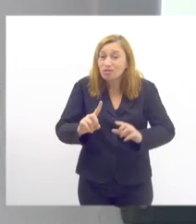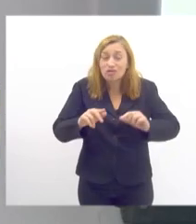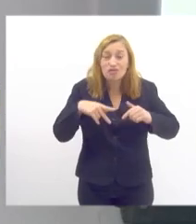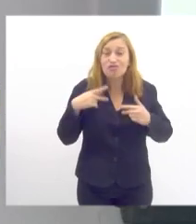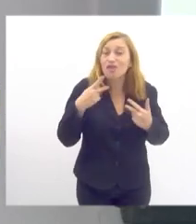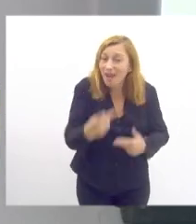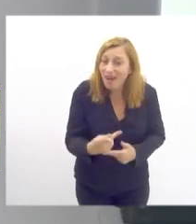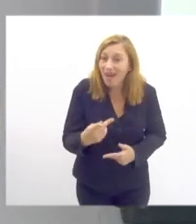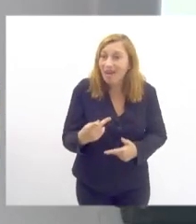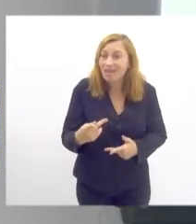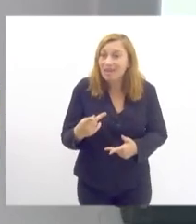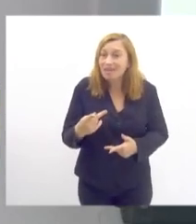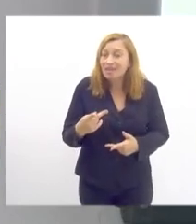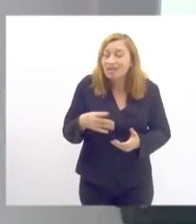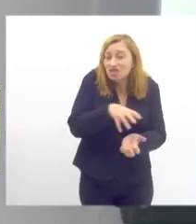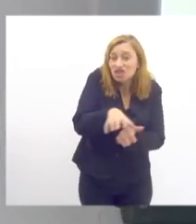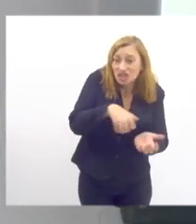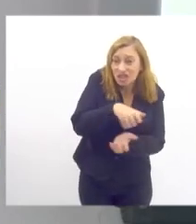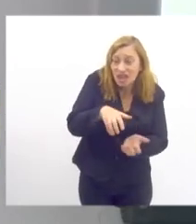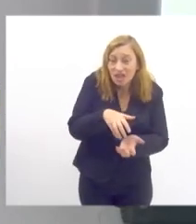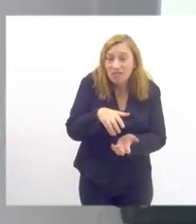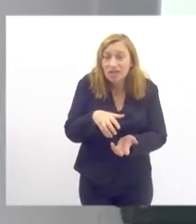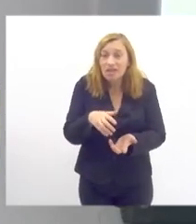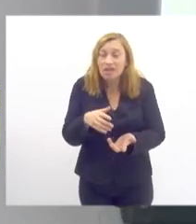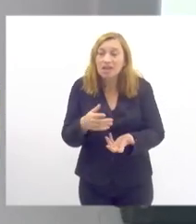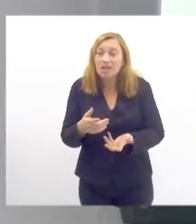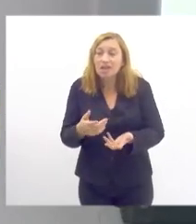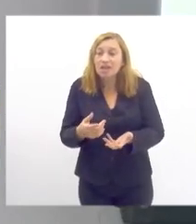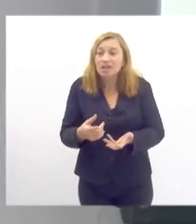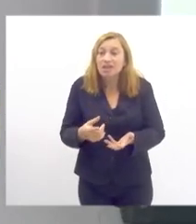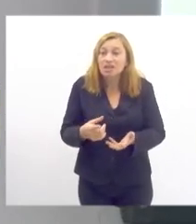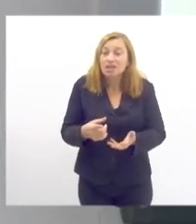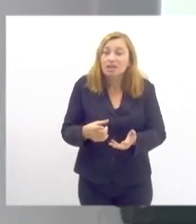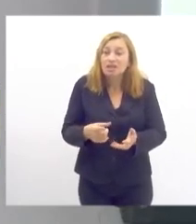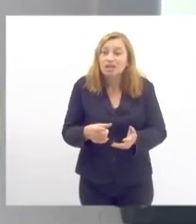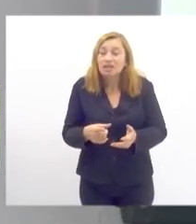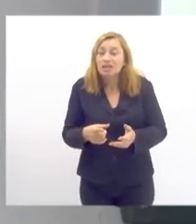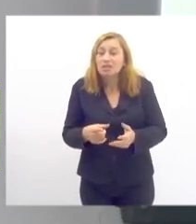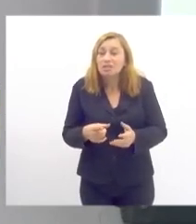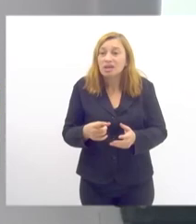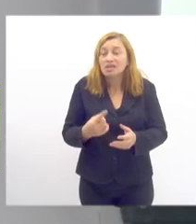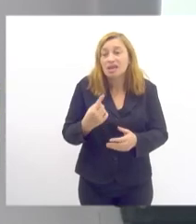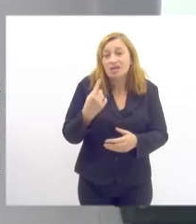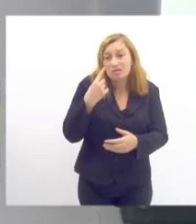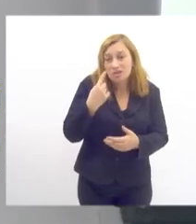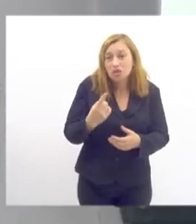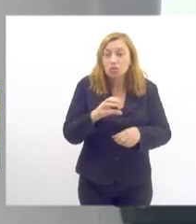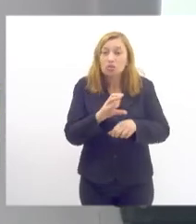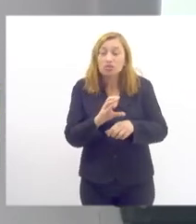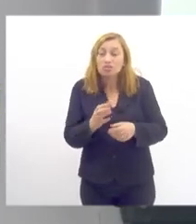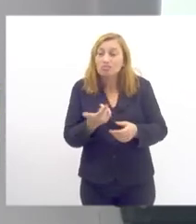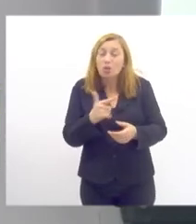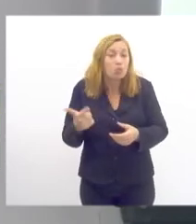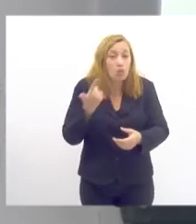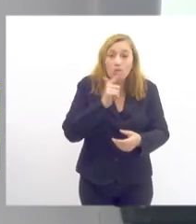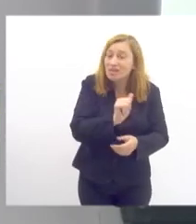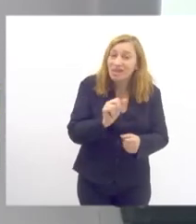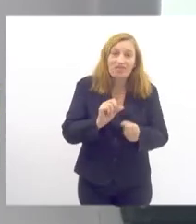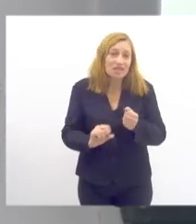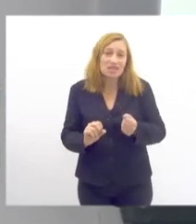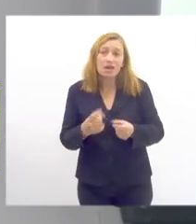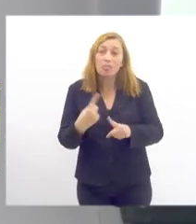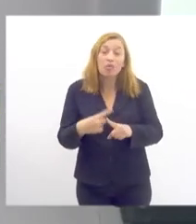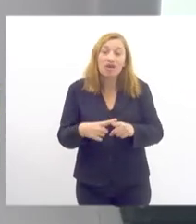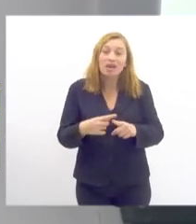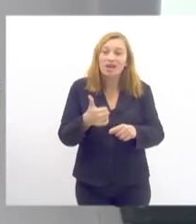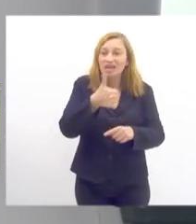expressar, direito de greve, que é regulamentado, não está regulamentado ainda, desculpa, mas ele é previsto condicionalmente, a gente não consegue exercer, porque está